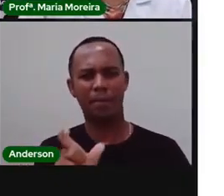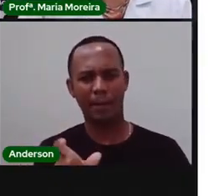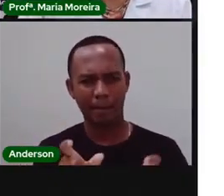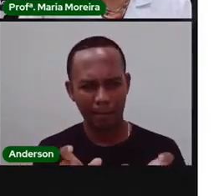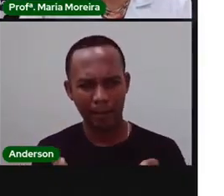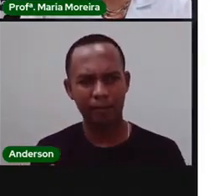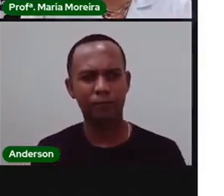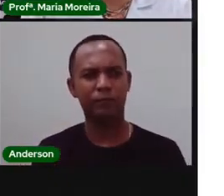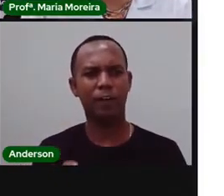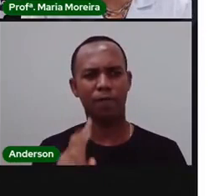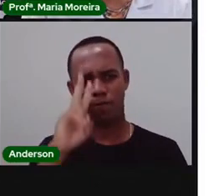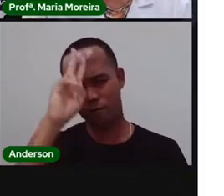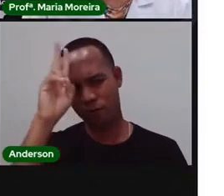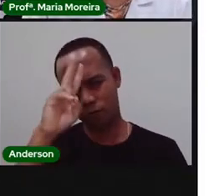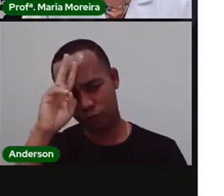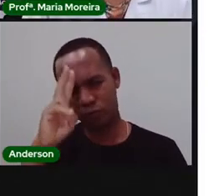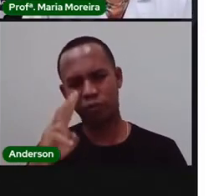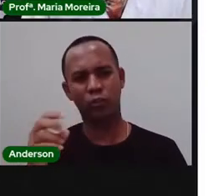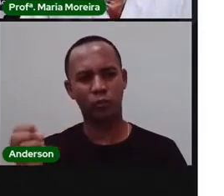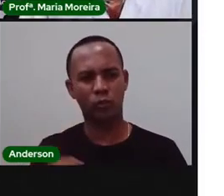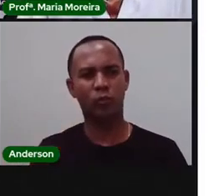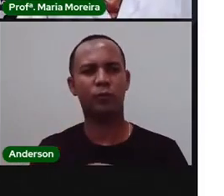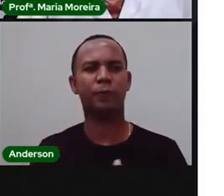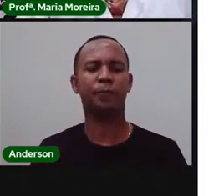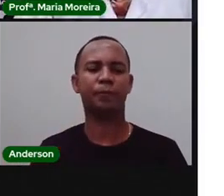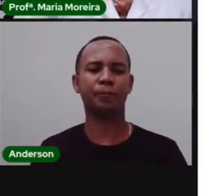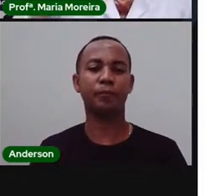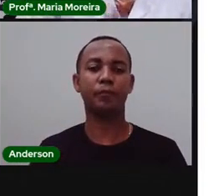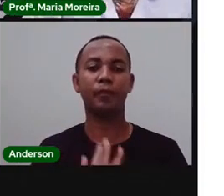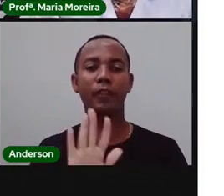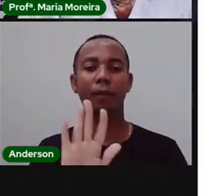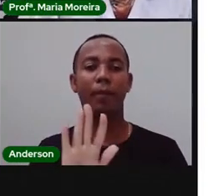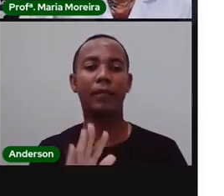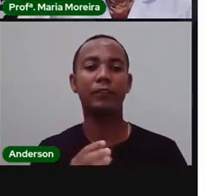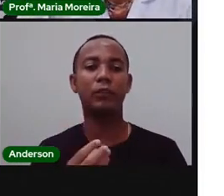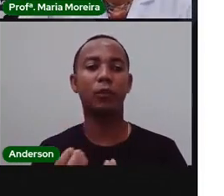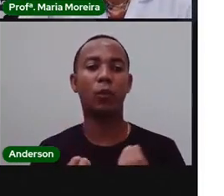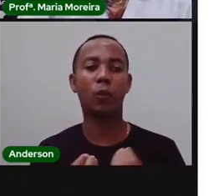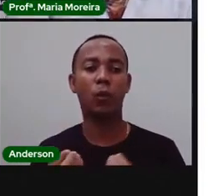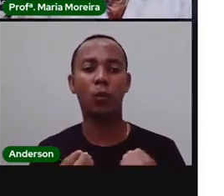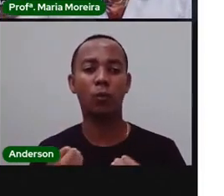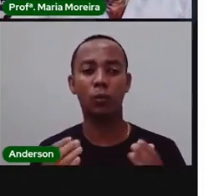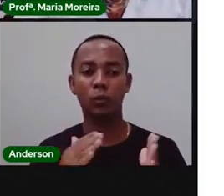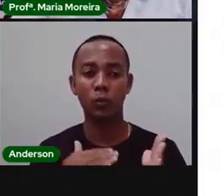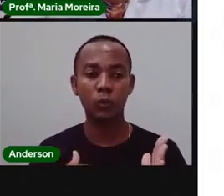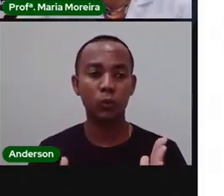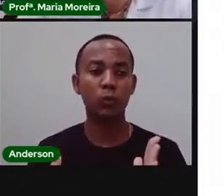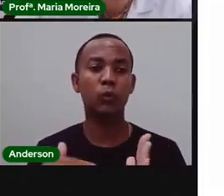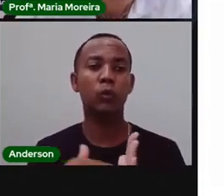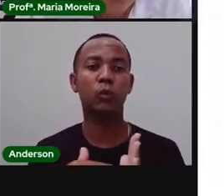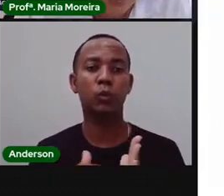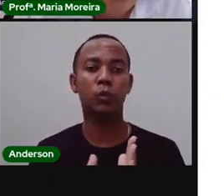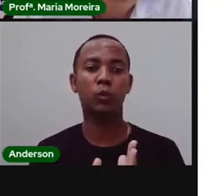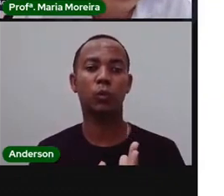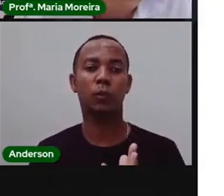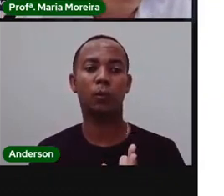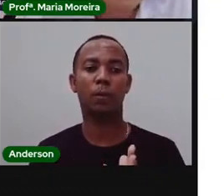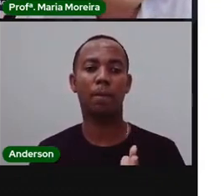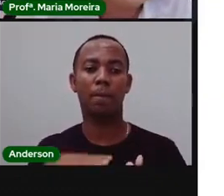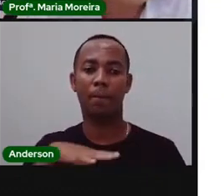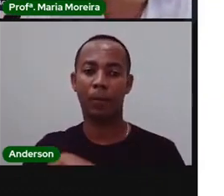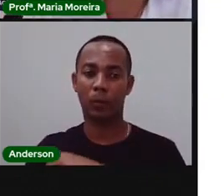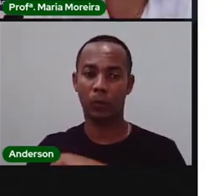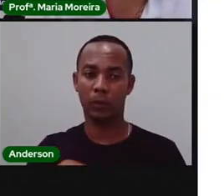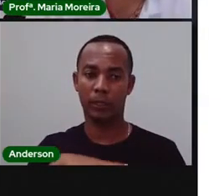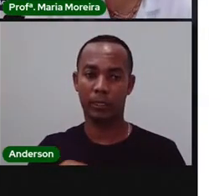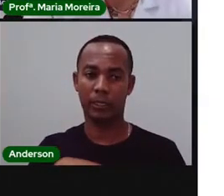mais forte. Bom, como tudo dentro do português, as palavras elas